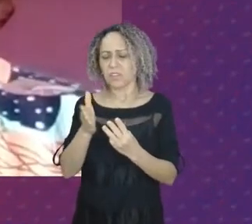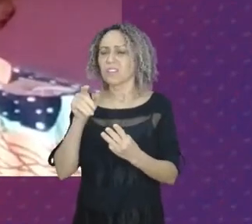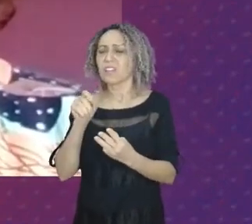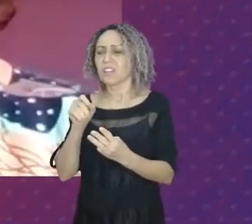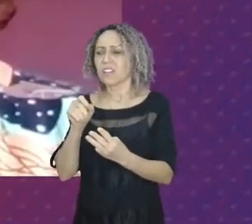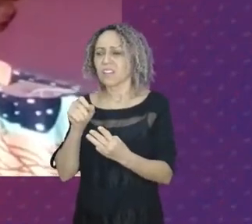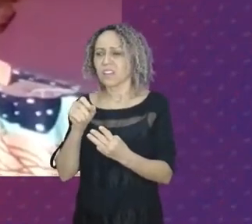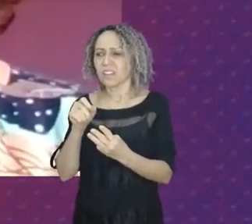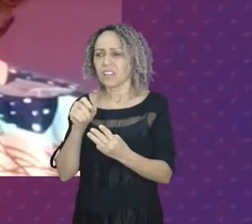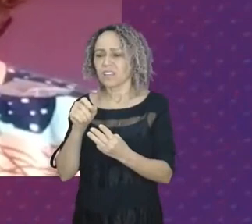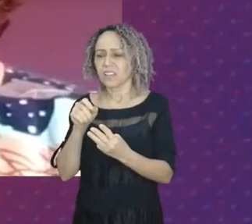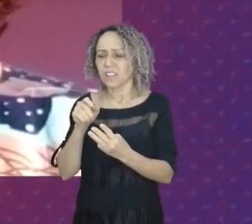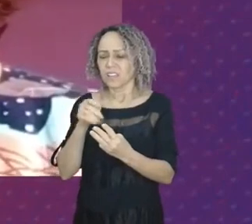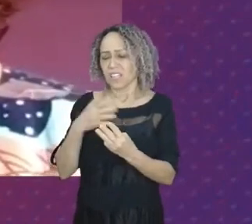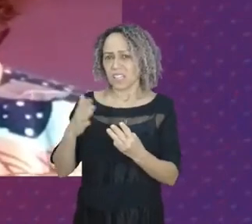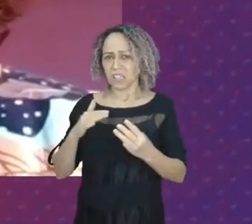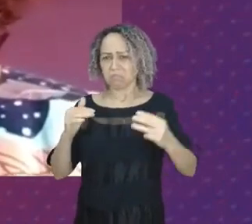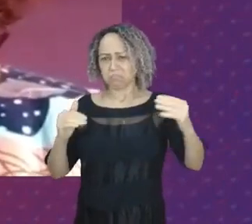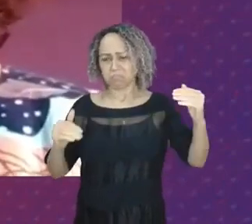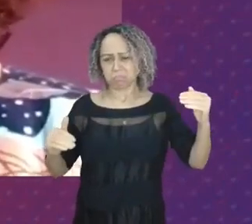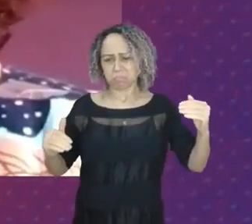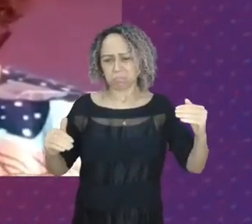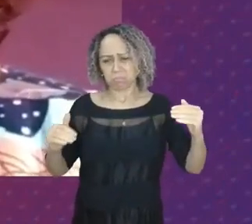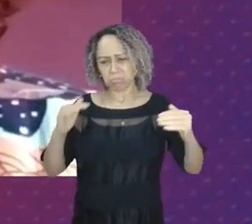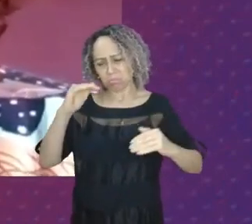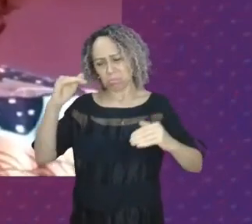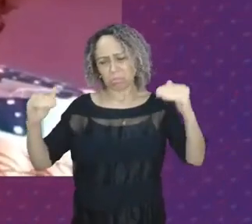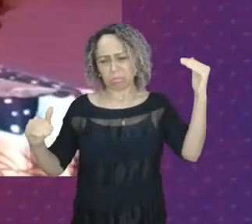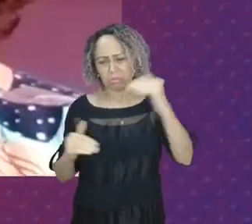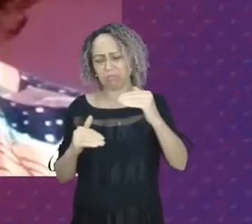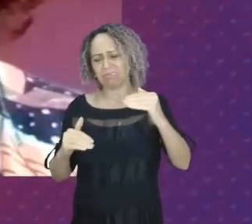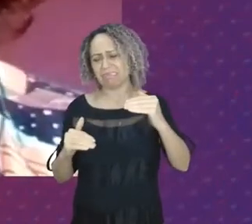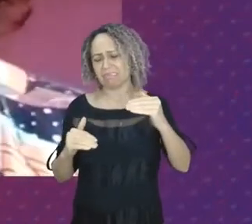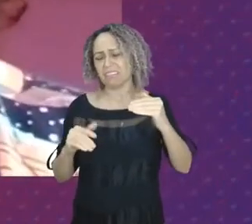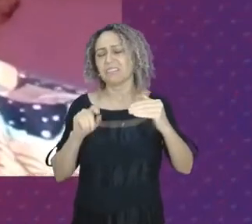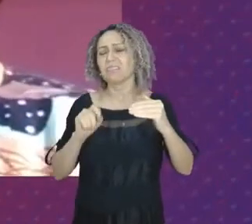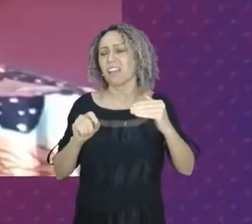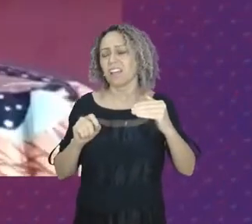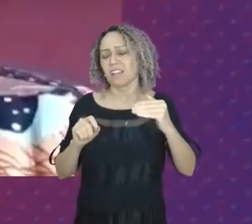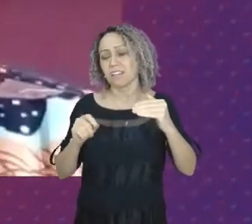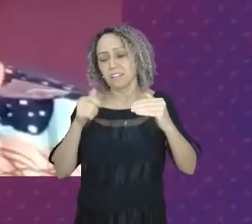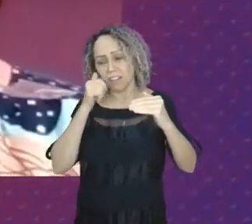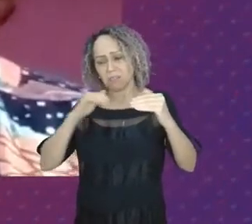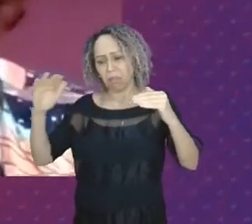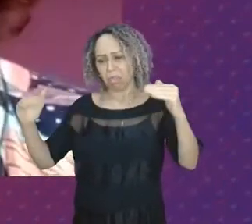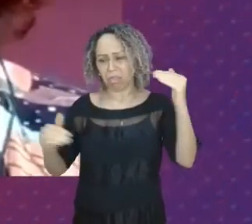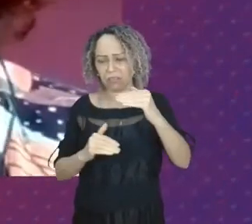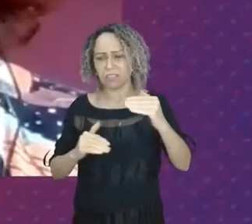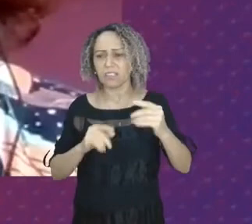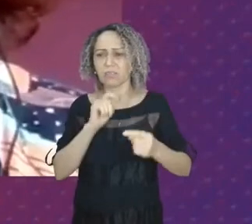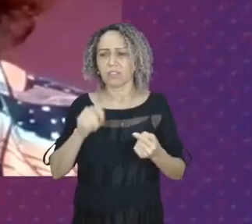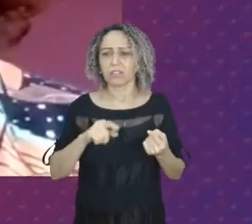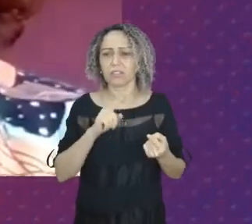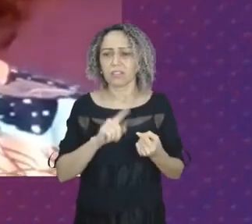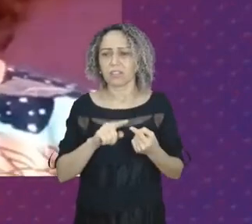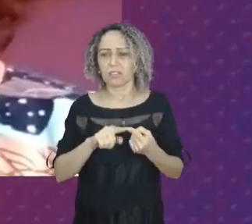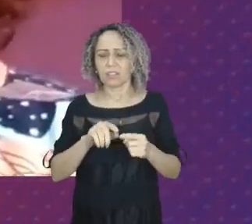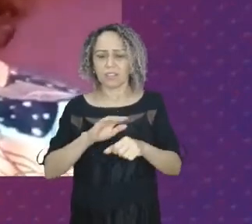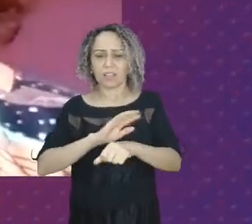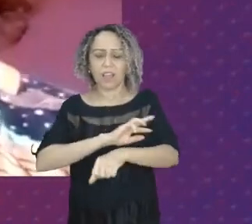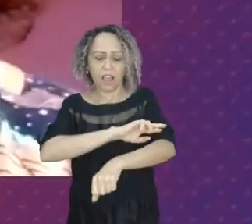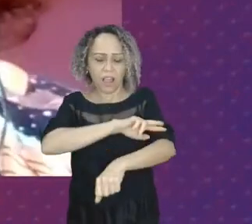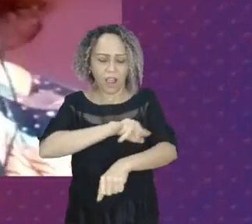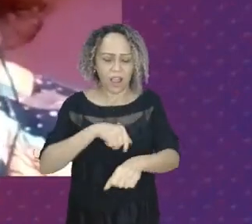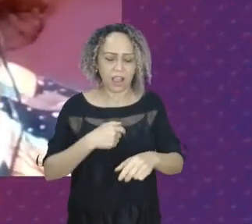aí a desigualdade diretamente, que vem diretamente na desigualdade entre homens e mulheres. Então, a questão da raça, a questão do gênero e a